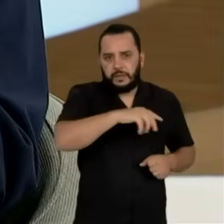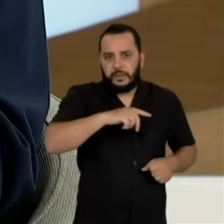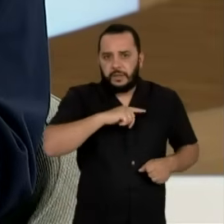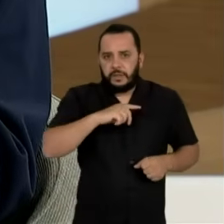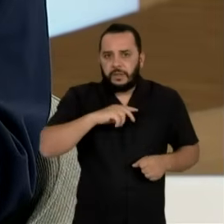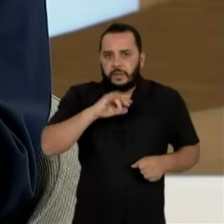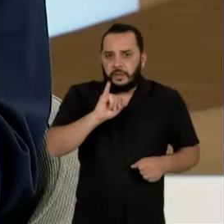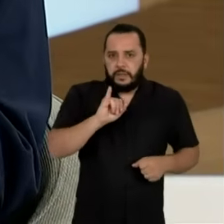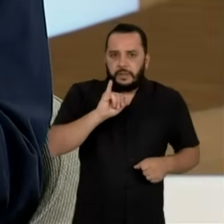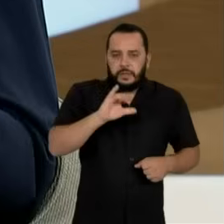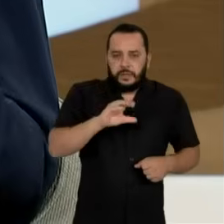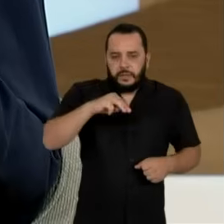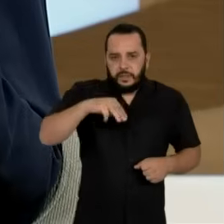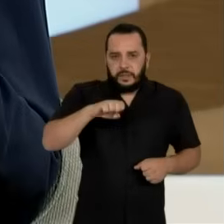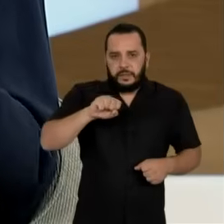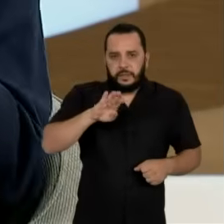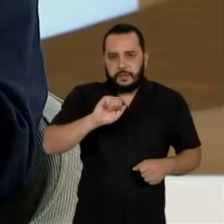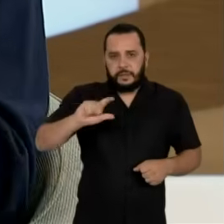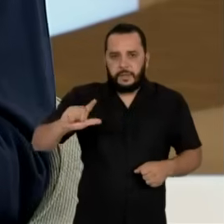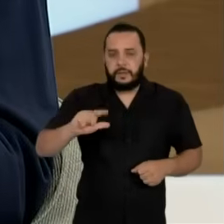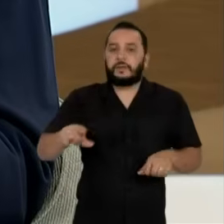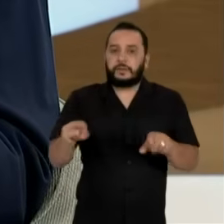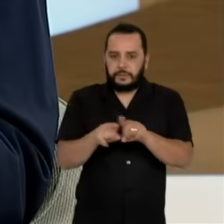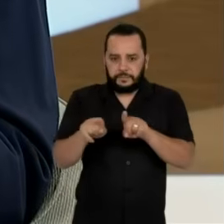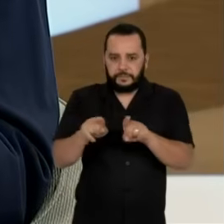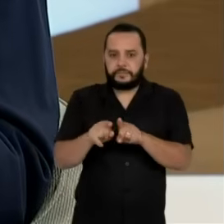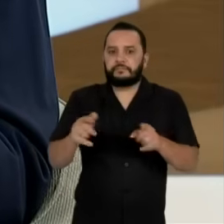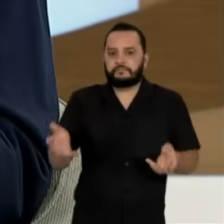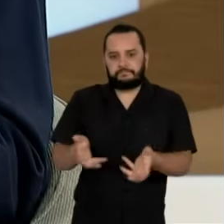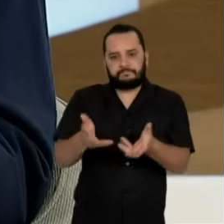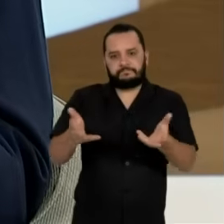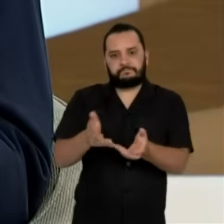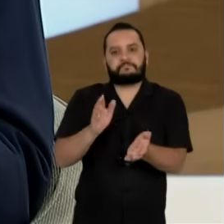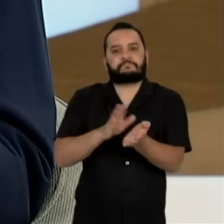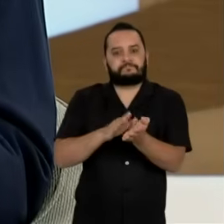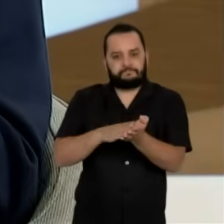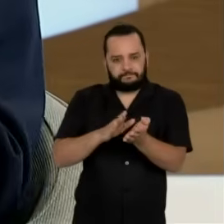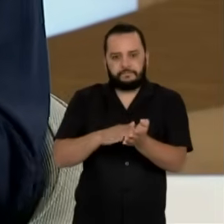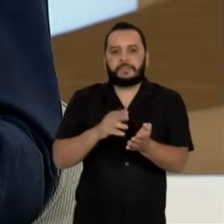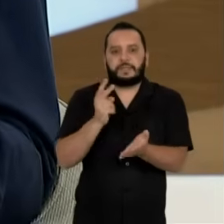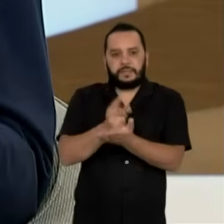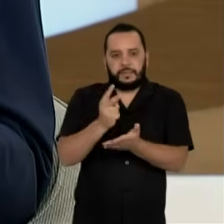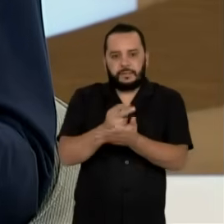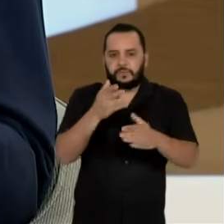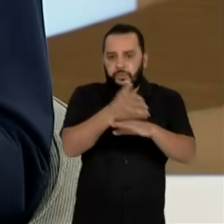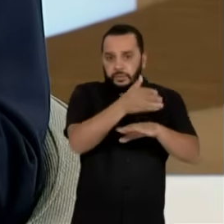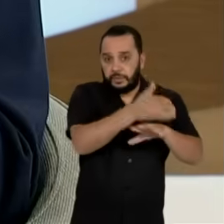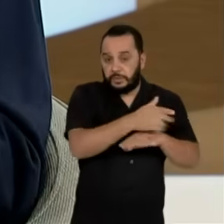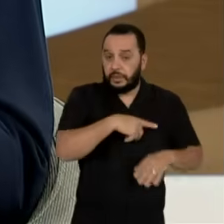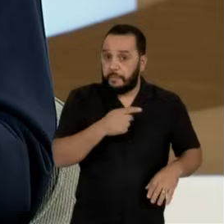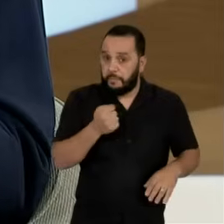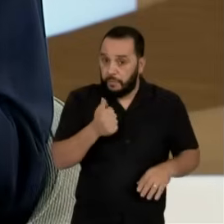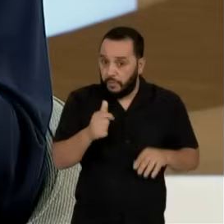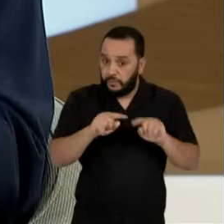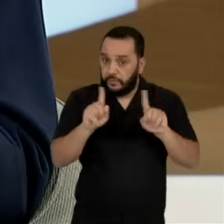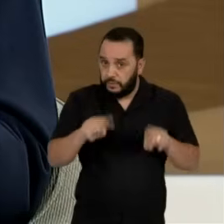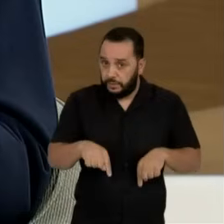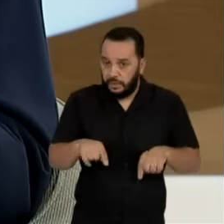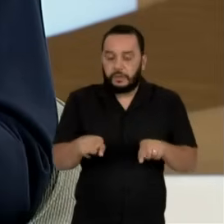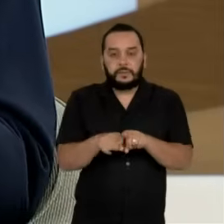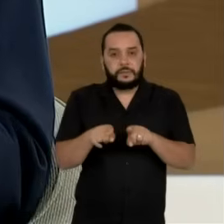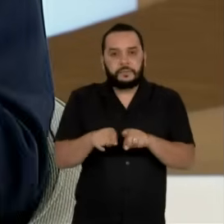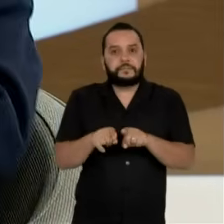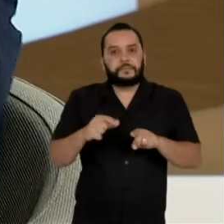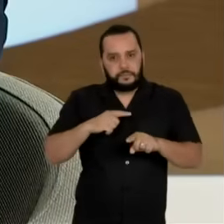ICMBio também eu quero elogiar, porque eles estão lá o tempo todo, né? E são poucos funcionários, porque é uma área enorme, né? ICMBio e IBAMA estão